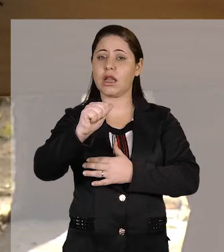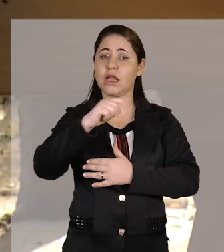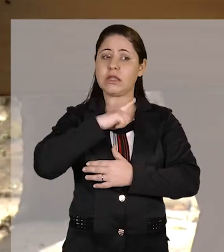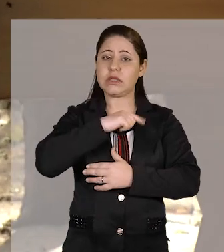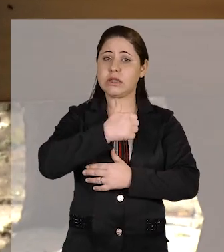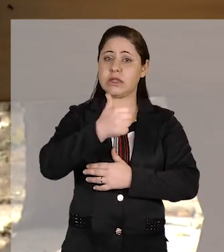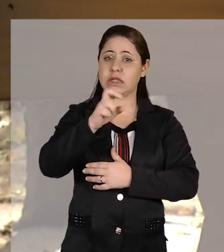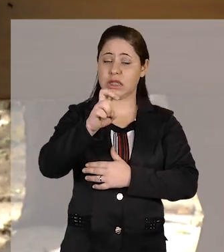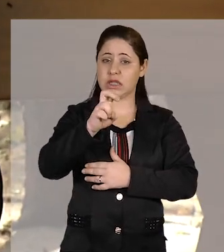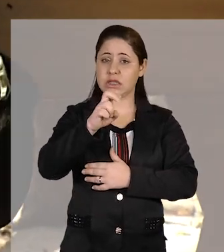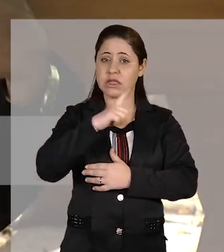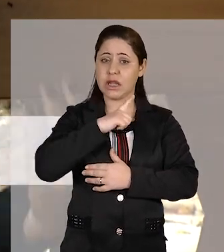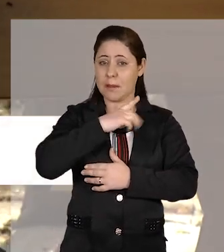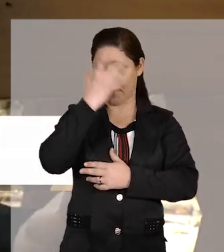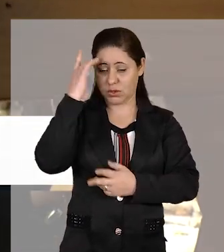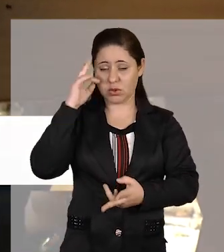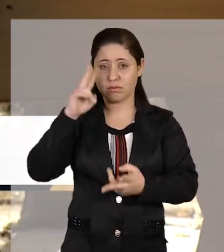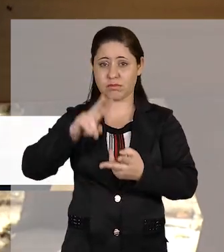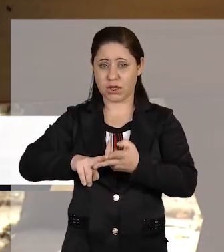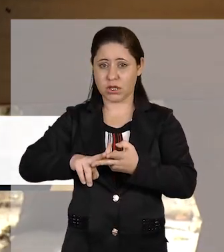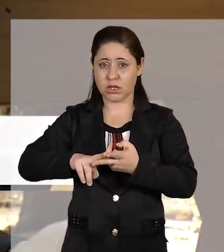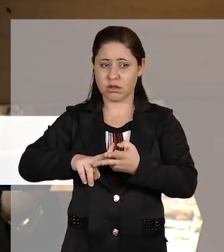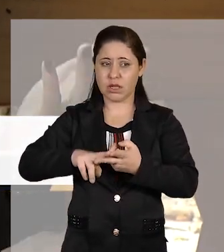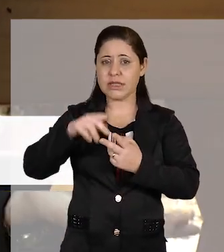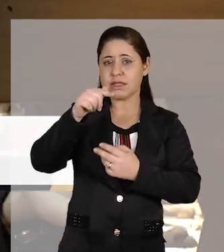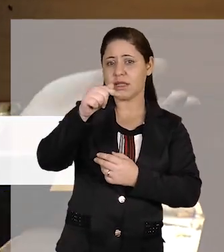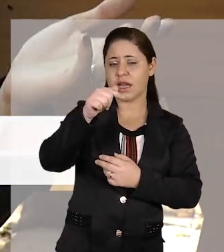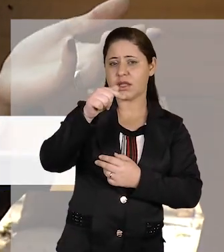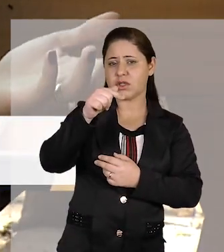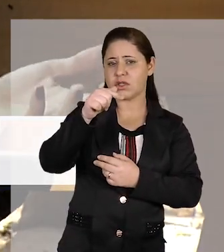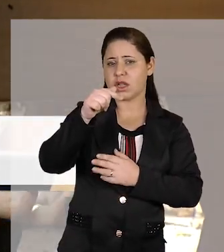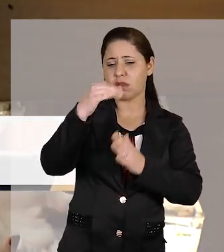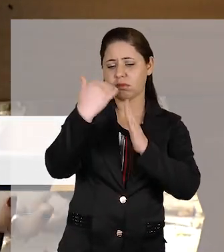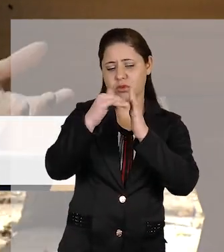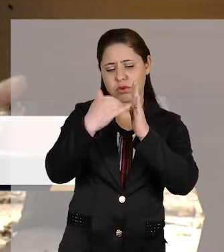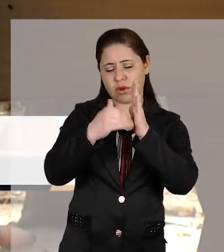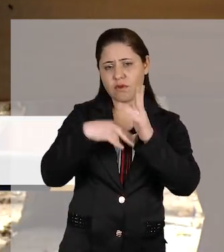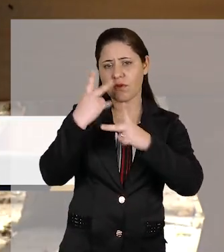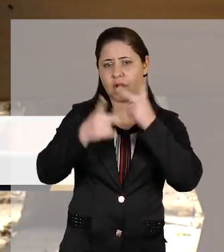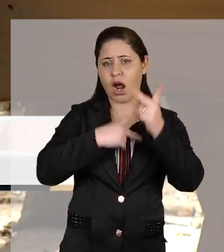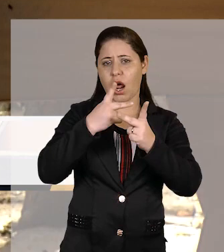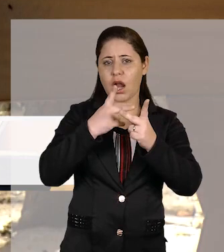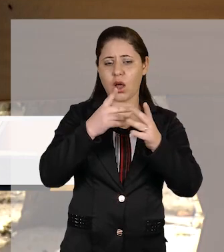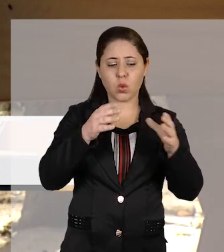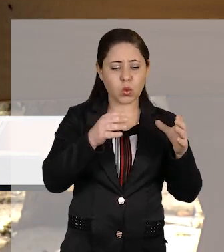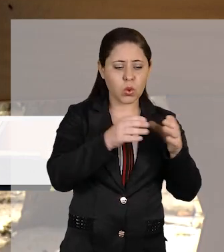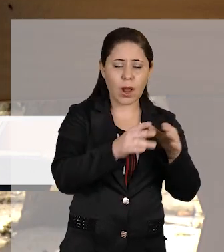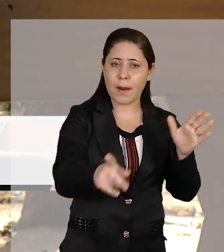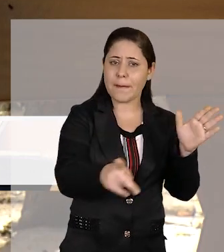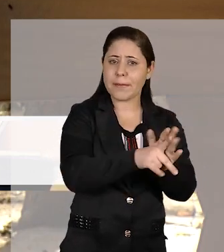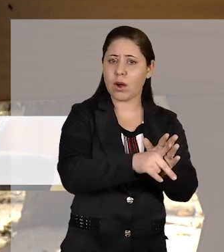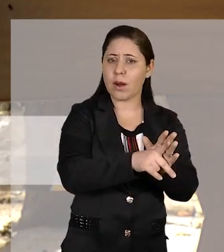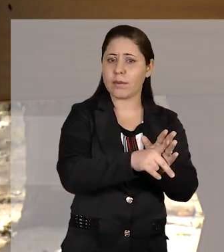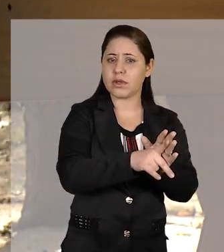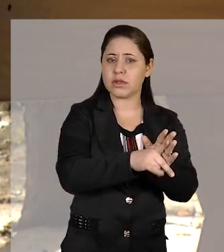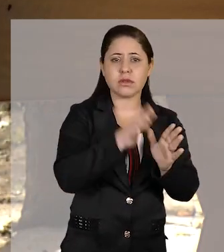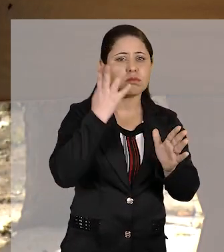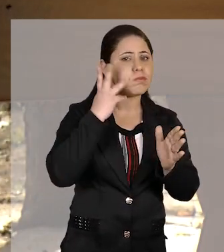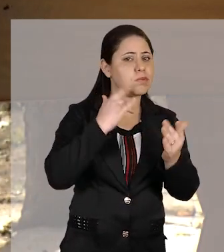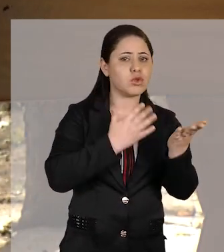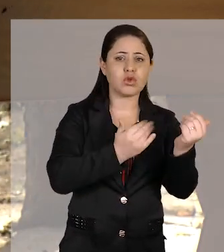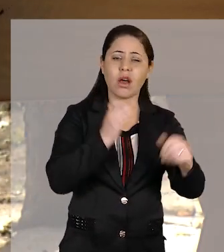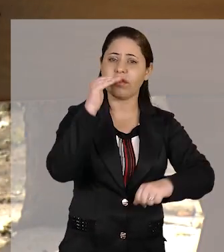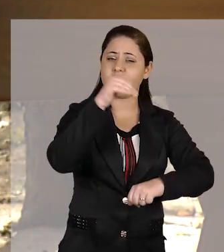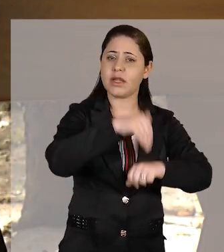estão privadas de liberdade. 7 dessas 15 dizem respeito a unidades de internação no Brasil. Então,